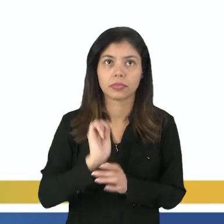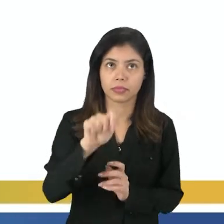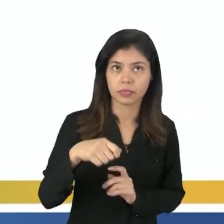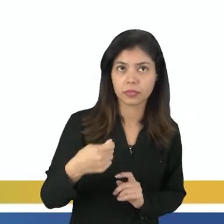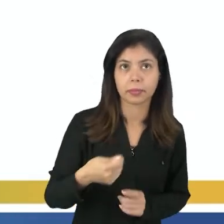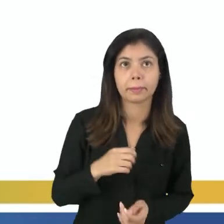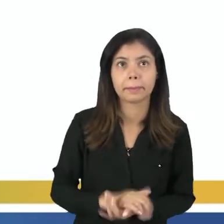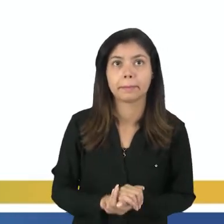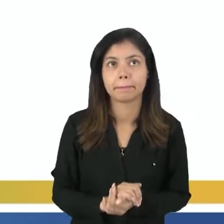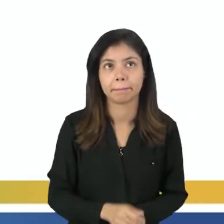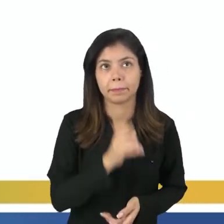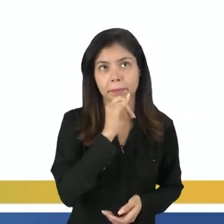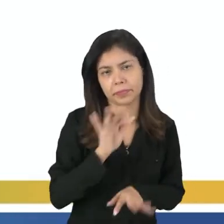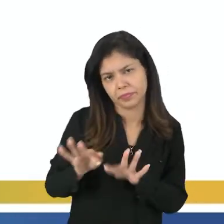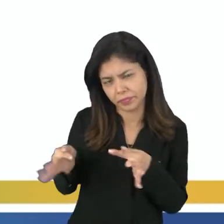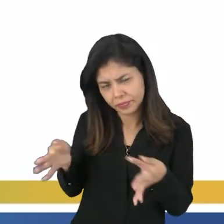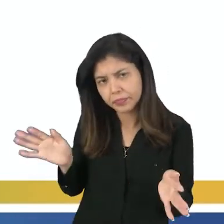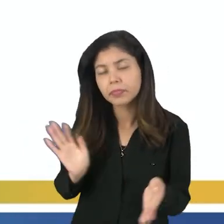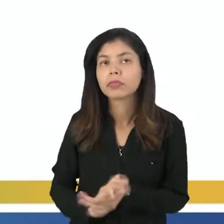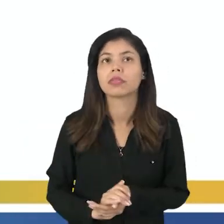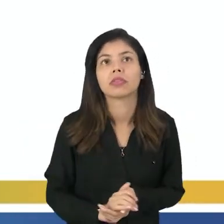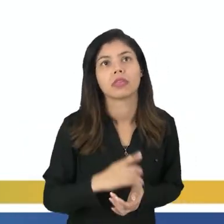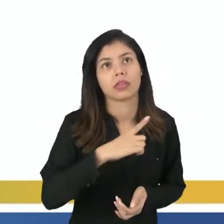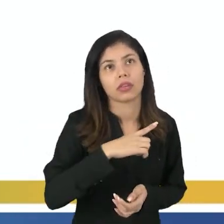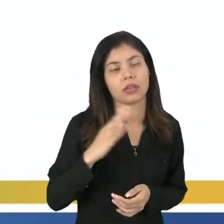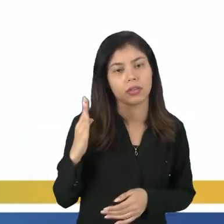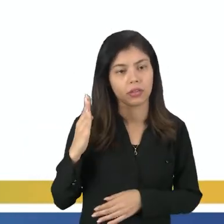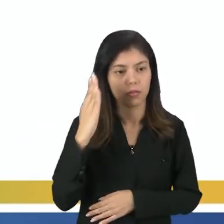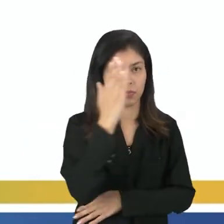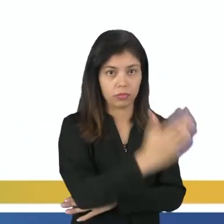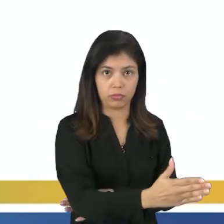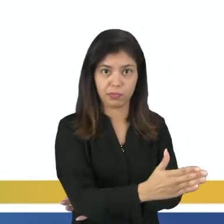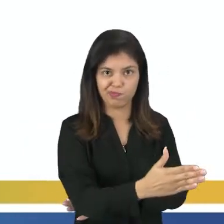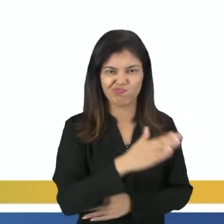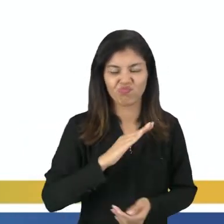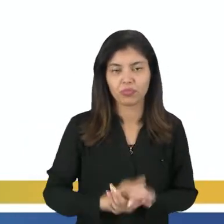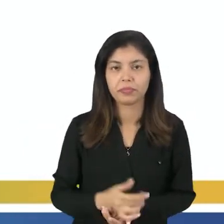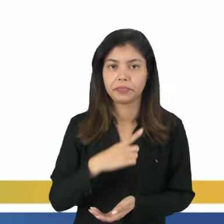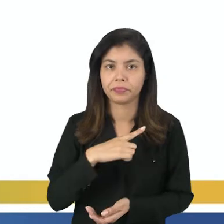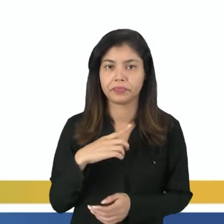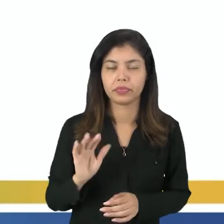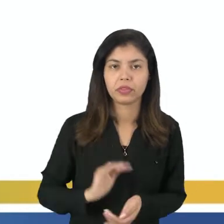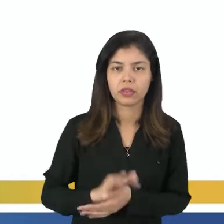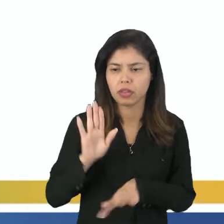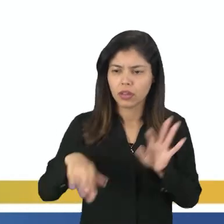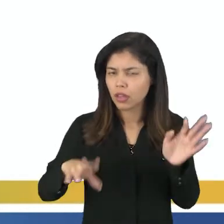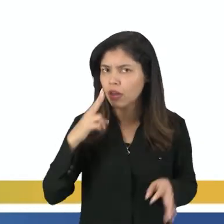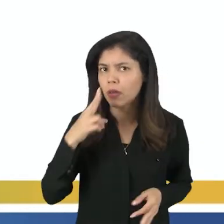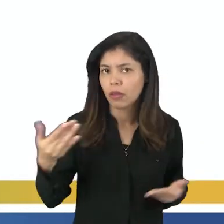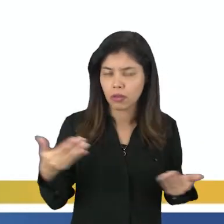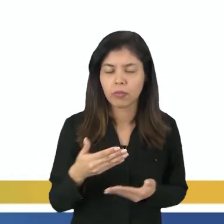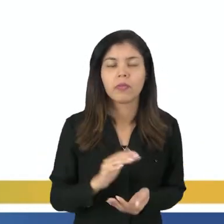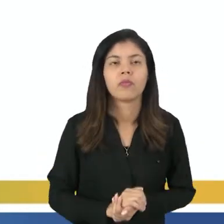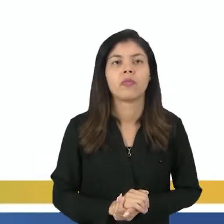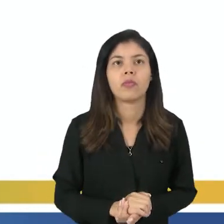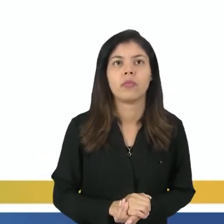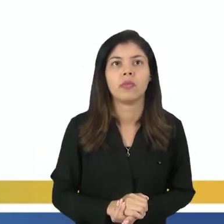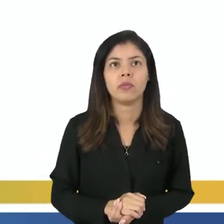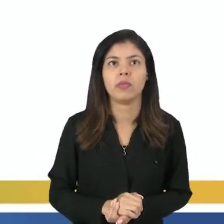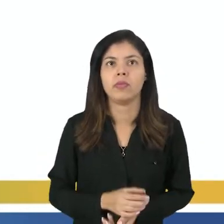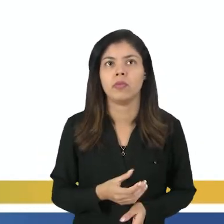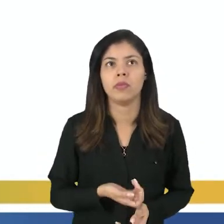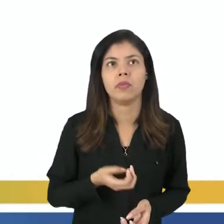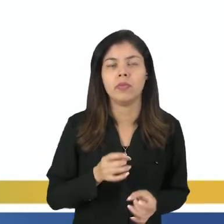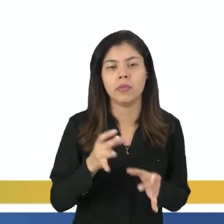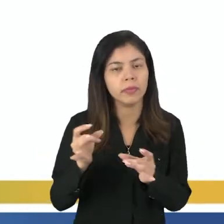simbolizei aí pelo laser, pessoal, bem simples, tá? A luz se propaga em linha reta, em regra, tá? Em regra, tem uma exceçãozinha que nós vamos ver aqui. Esse laser é vendido